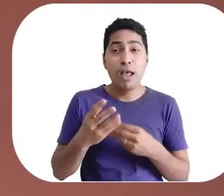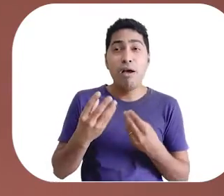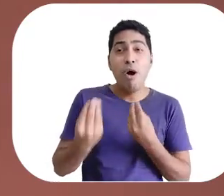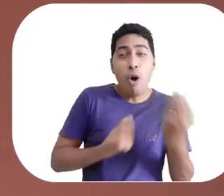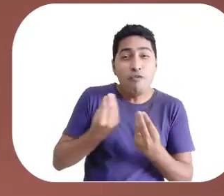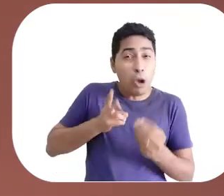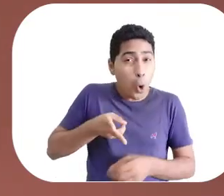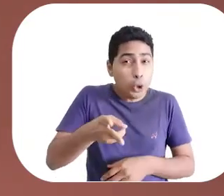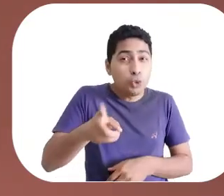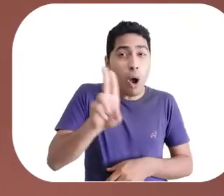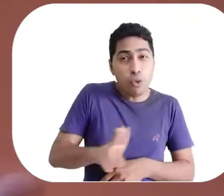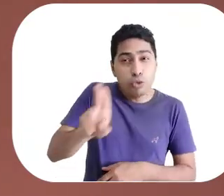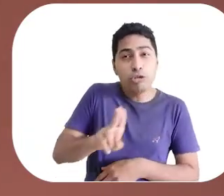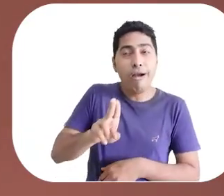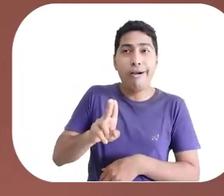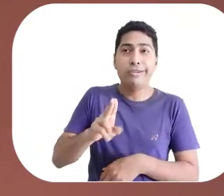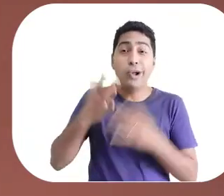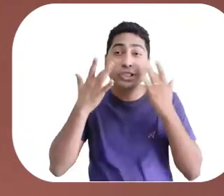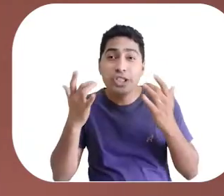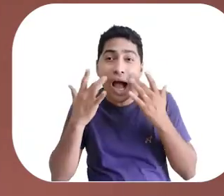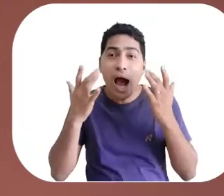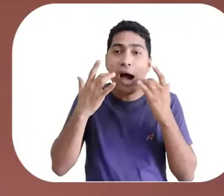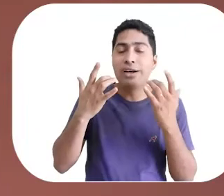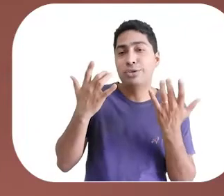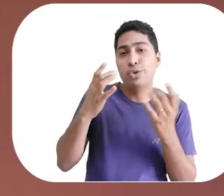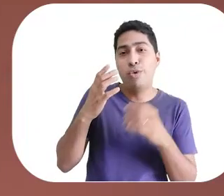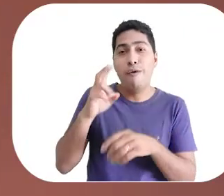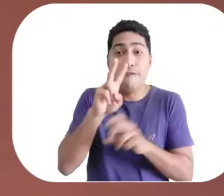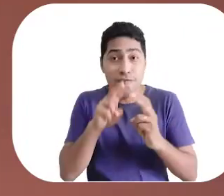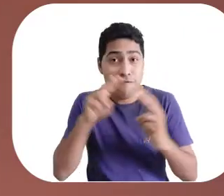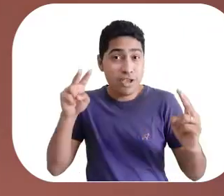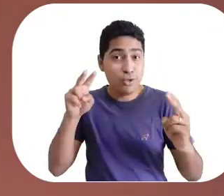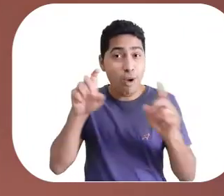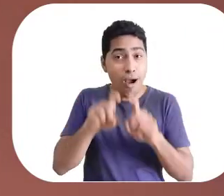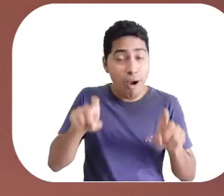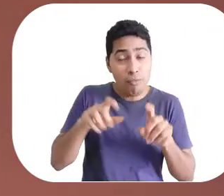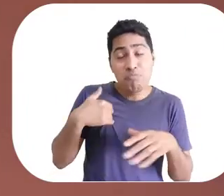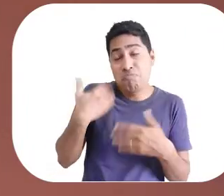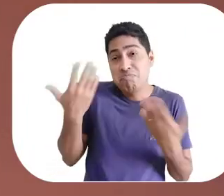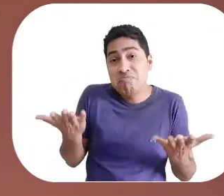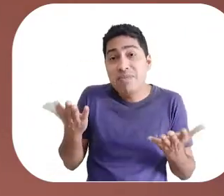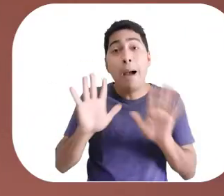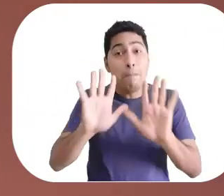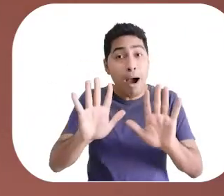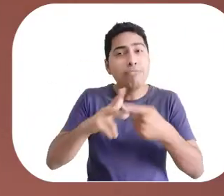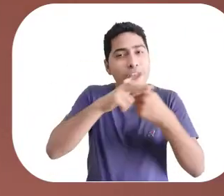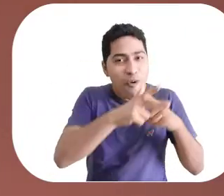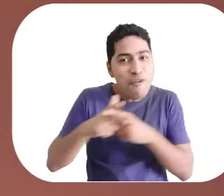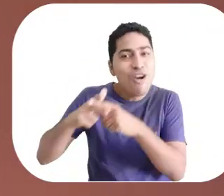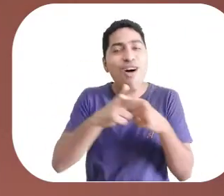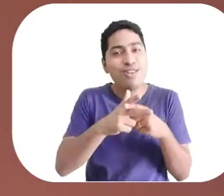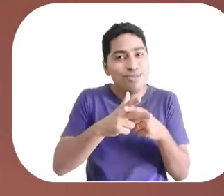vai continuar acontecendo, né? Esses espetáculos de maneira virtual vão continuar acontecendo, mas sem dúvida é uma ferramenta